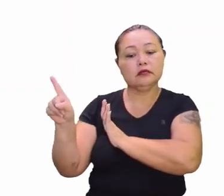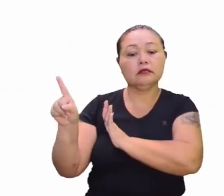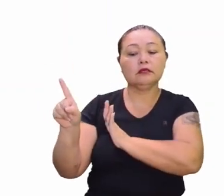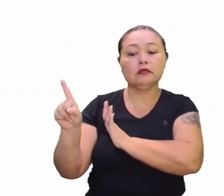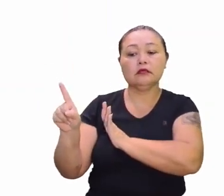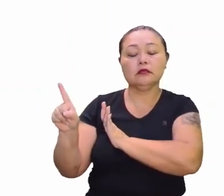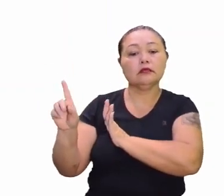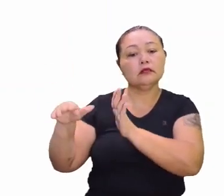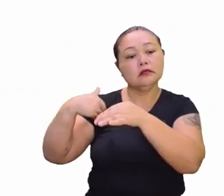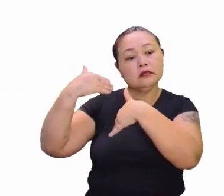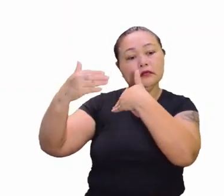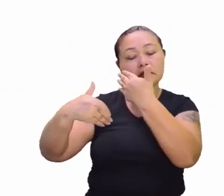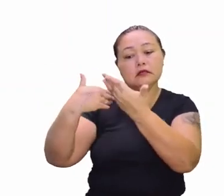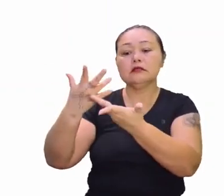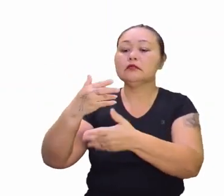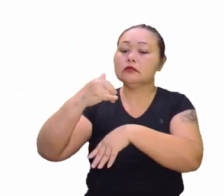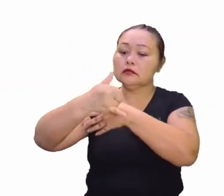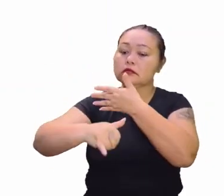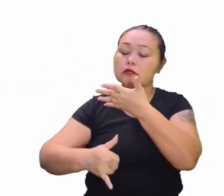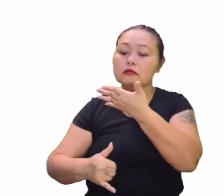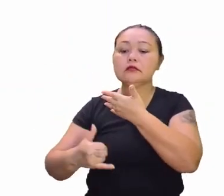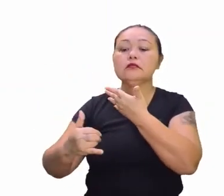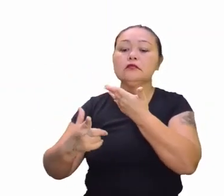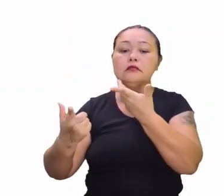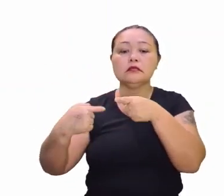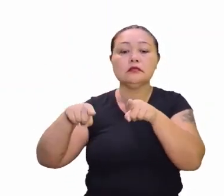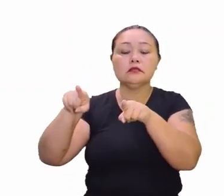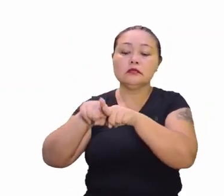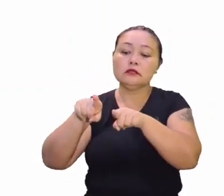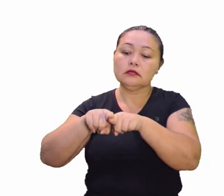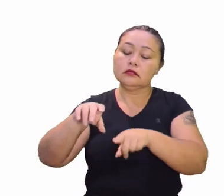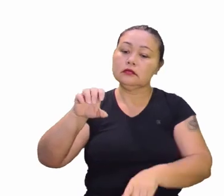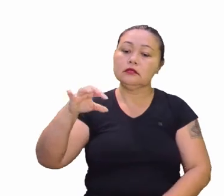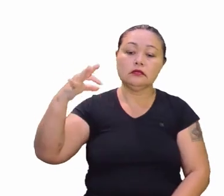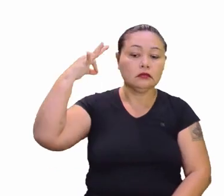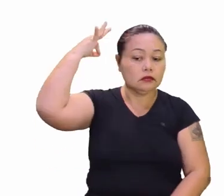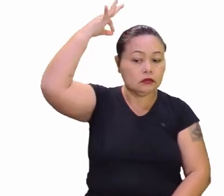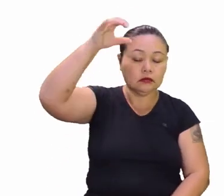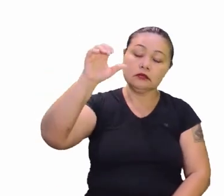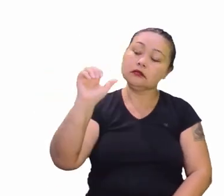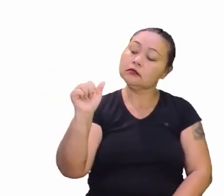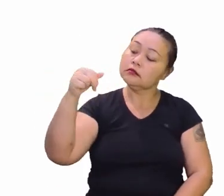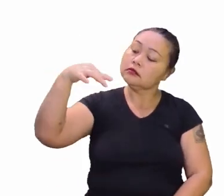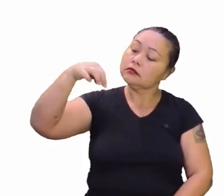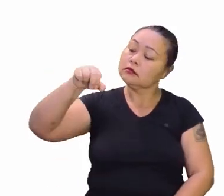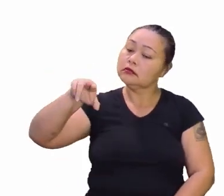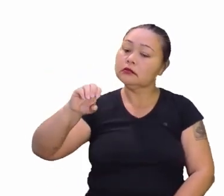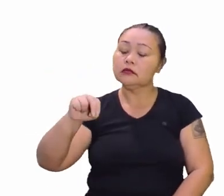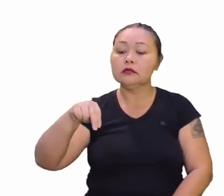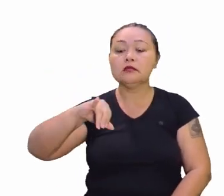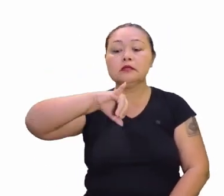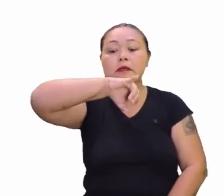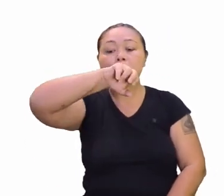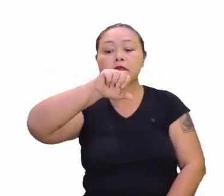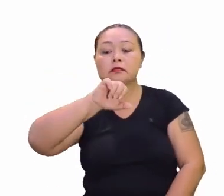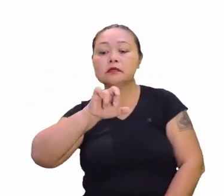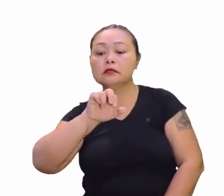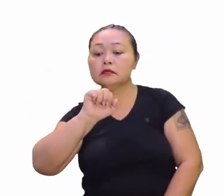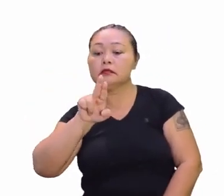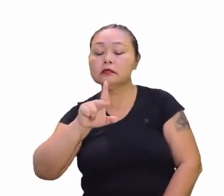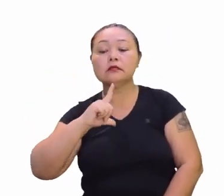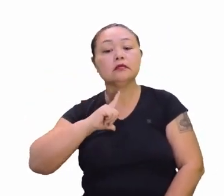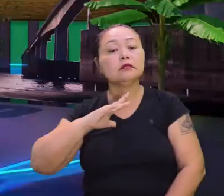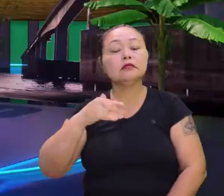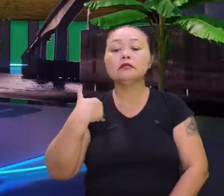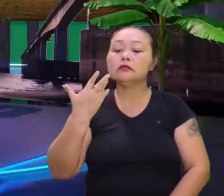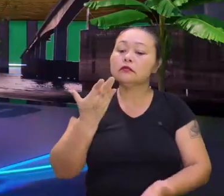do Rio Madeira para geração de energia elétrica. Exatamente. Santo Antônio e Jirau. Então, praticamente nessa aula,